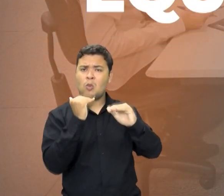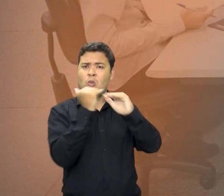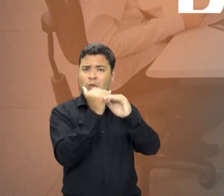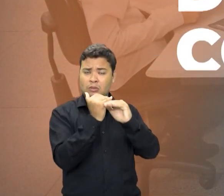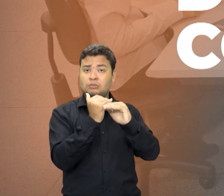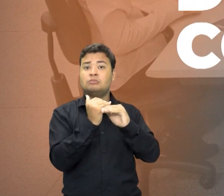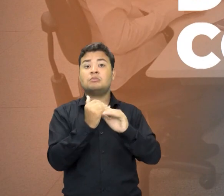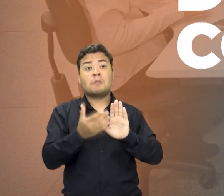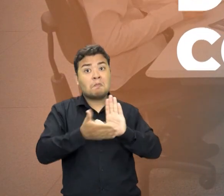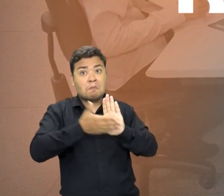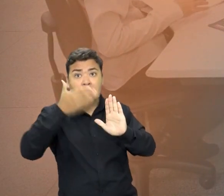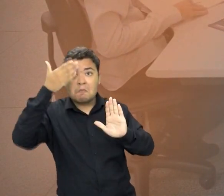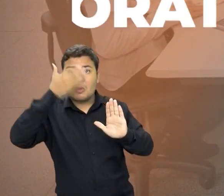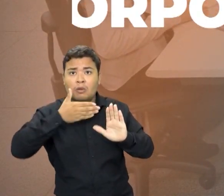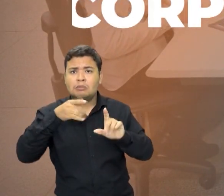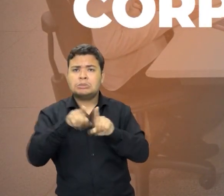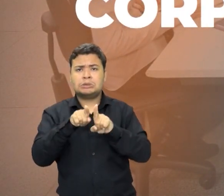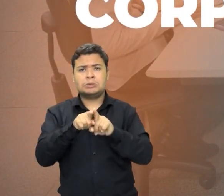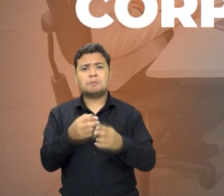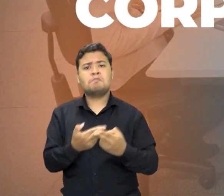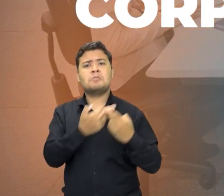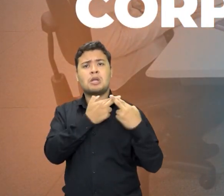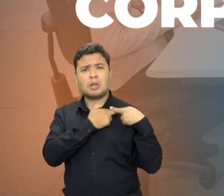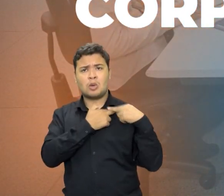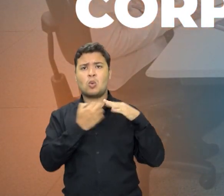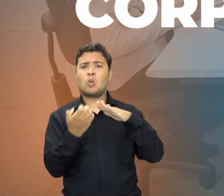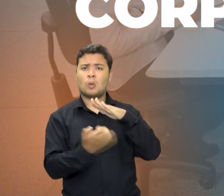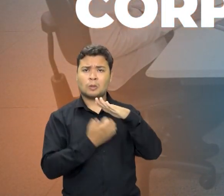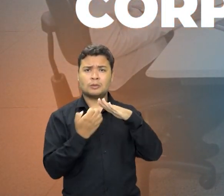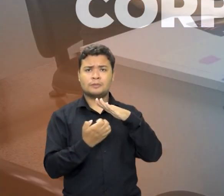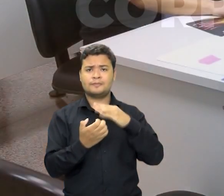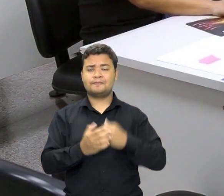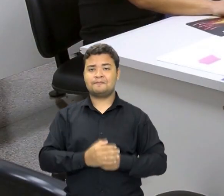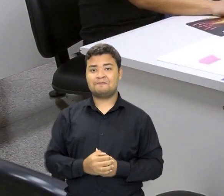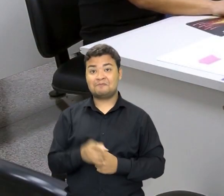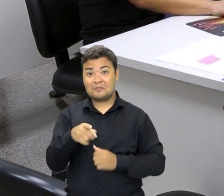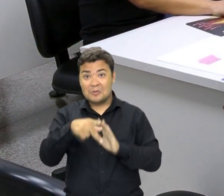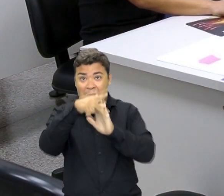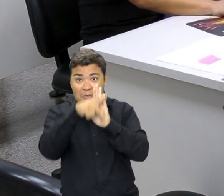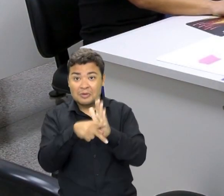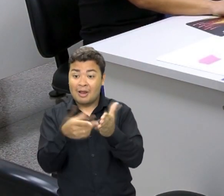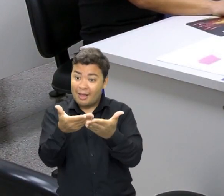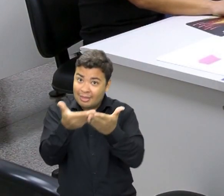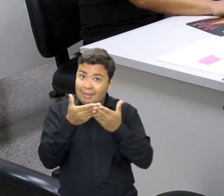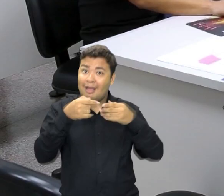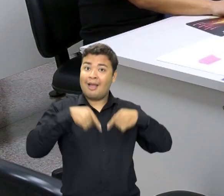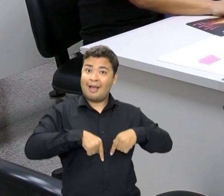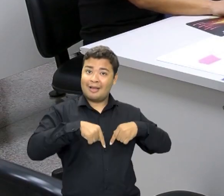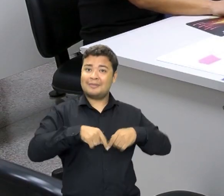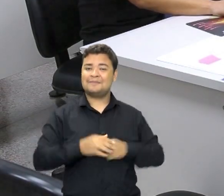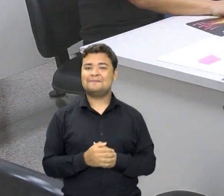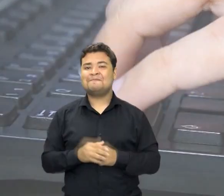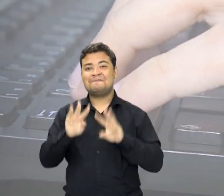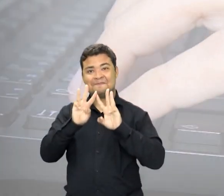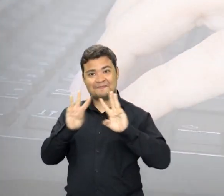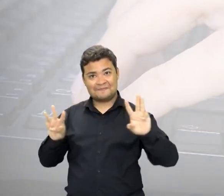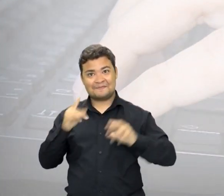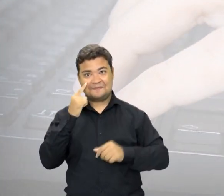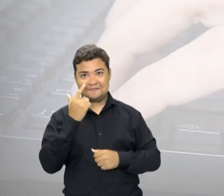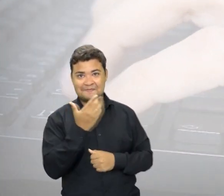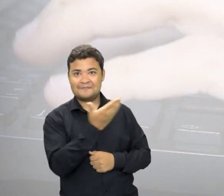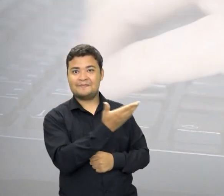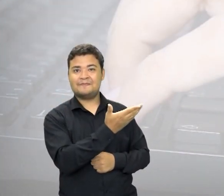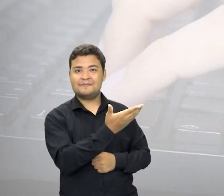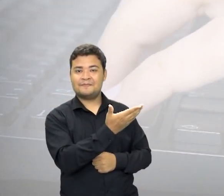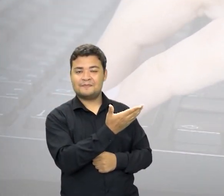equidade, prestação de contas e responsabilidade corporativa. Traga seu projeto para a Fundação. Acesse o site